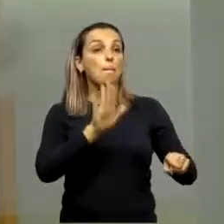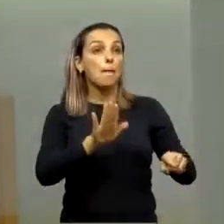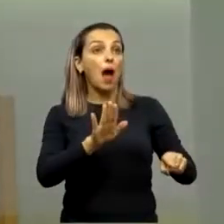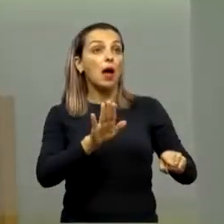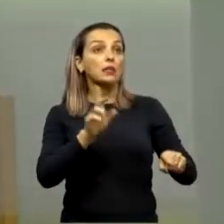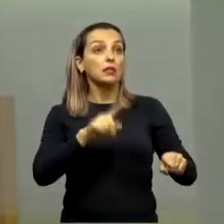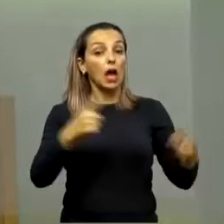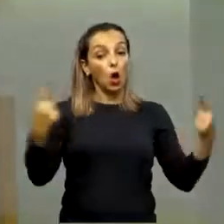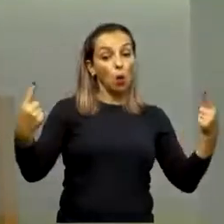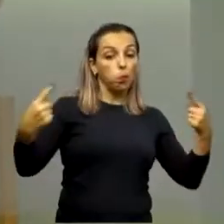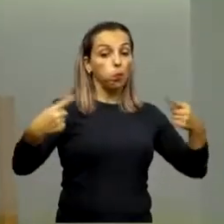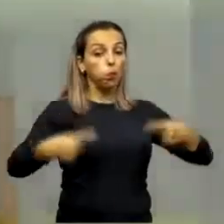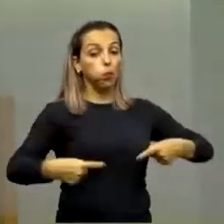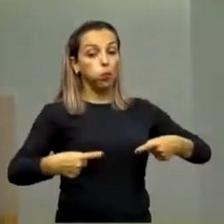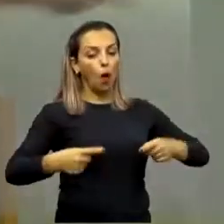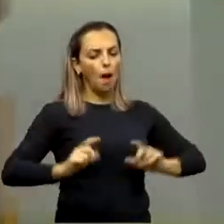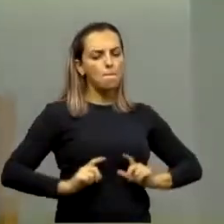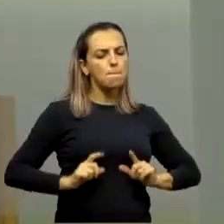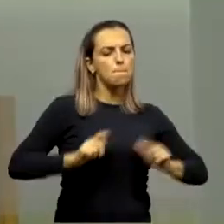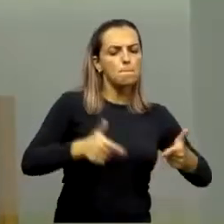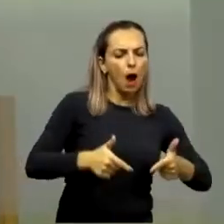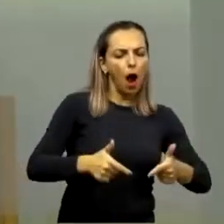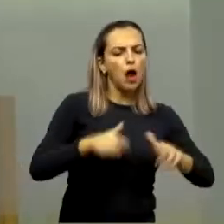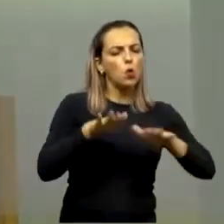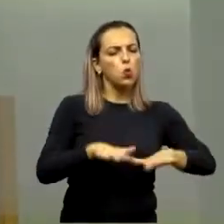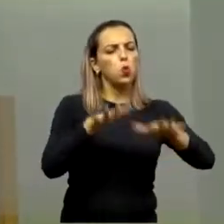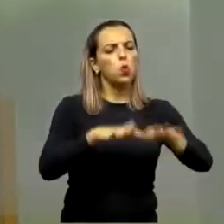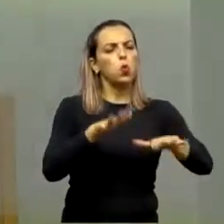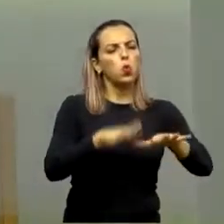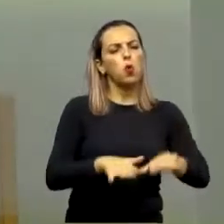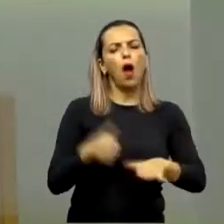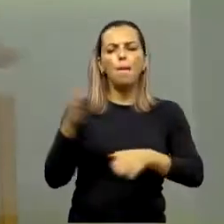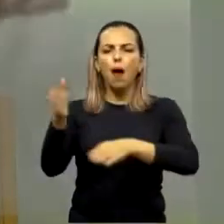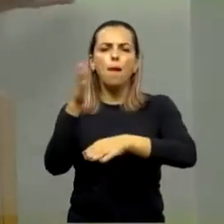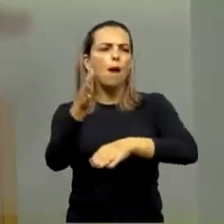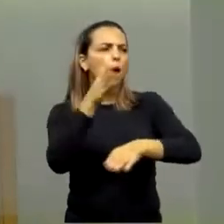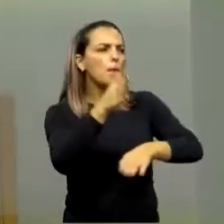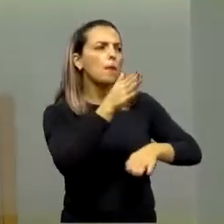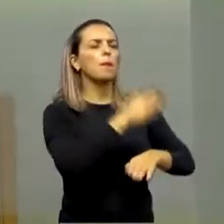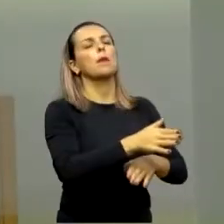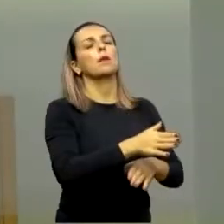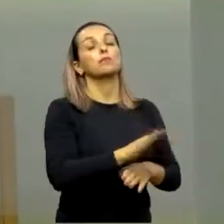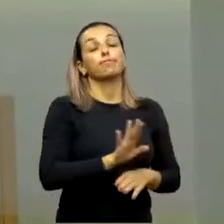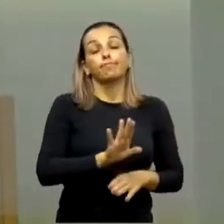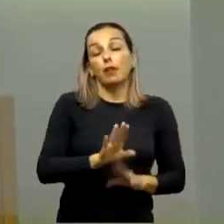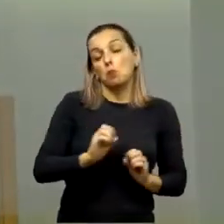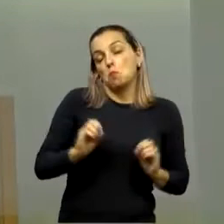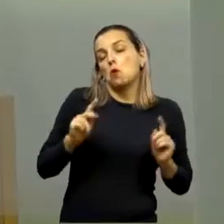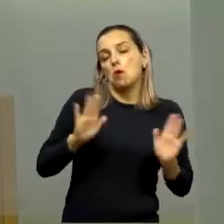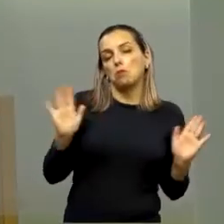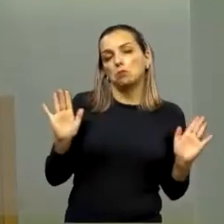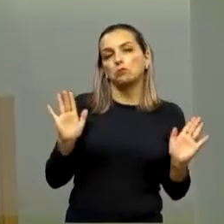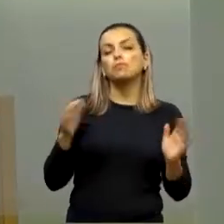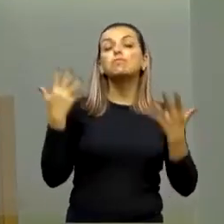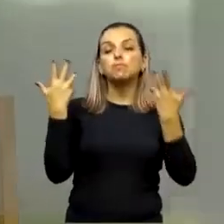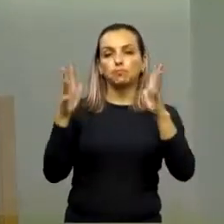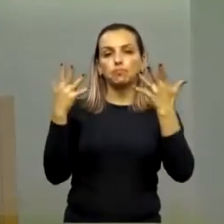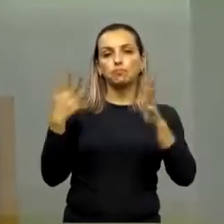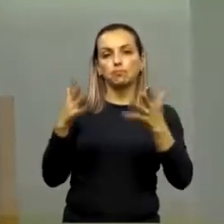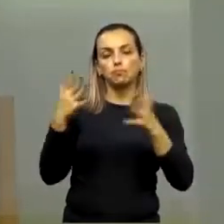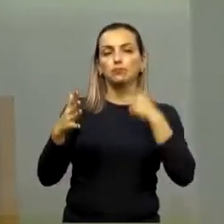você oposição ao torrent vamos lá vamos lá vamos lá na santa casa vamos pegar Ah mas tudo bem mas está de parabéns